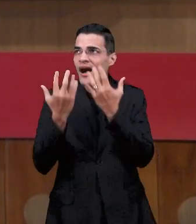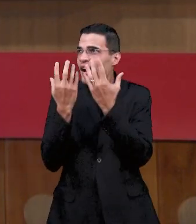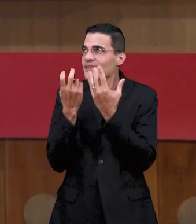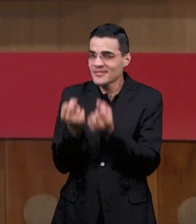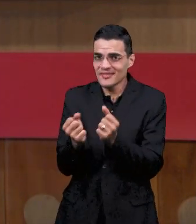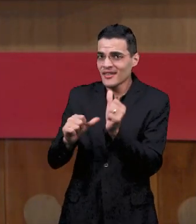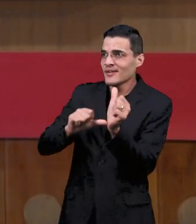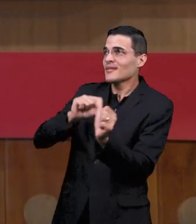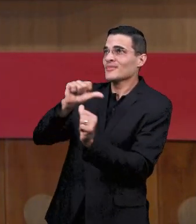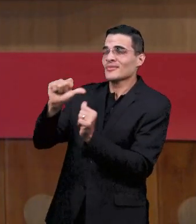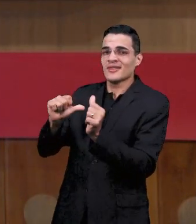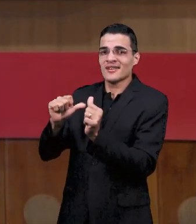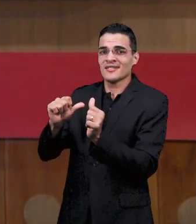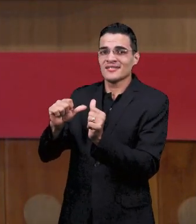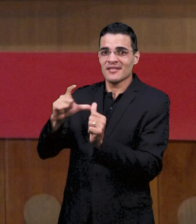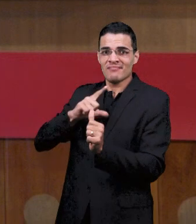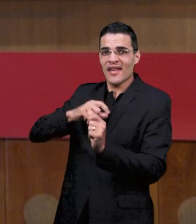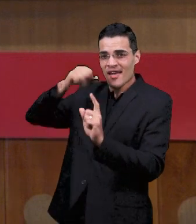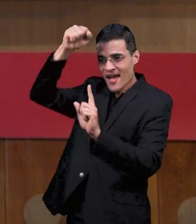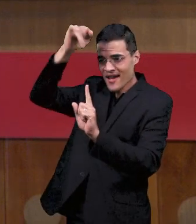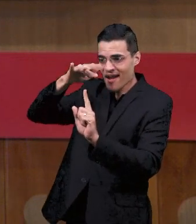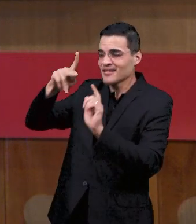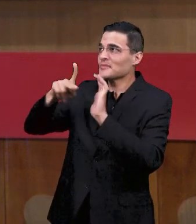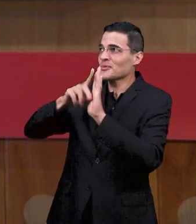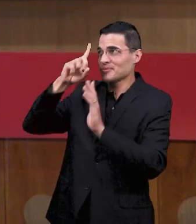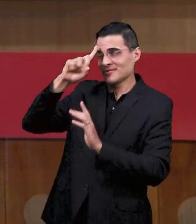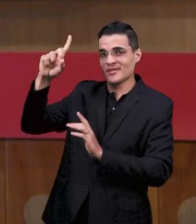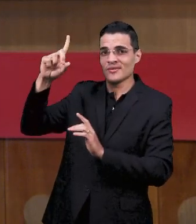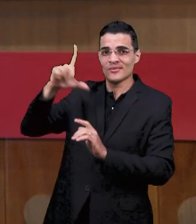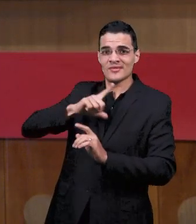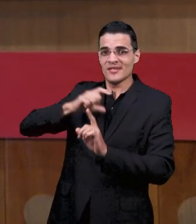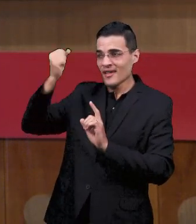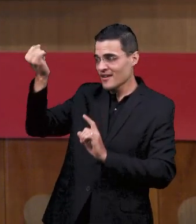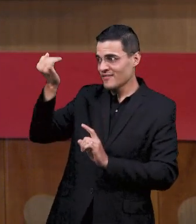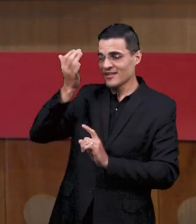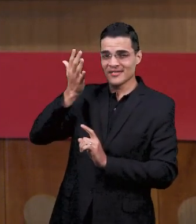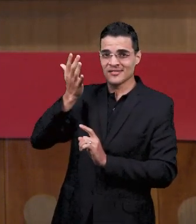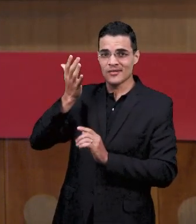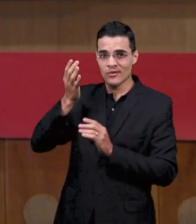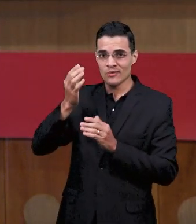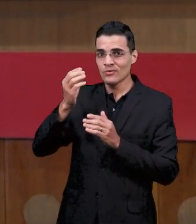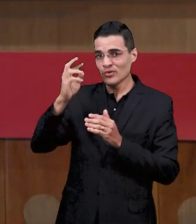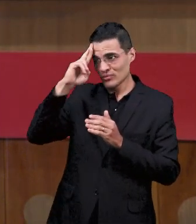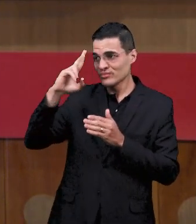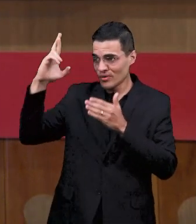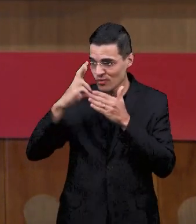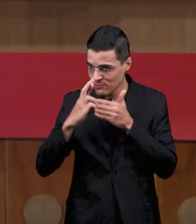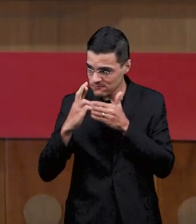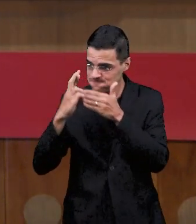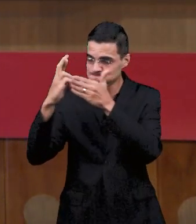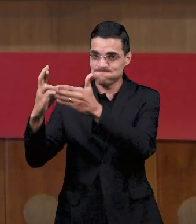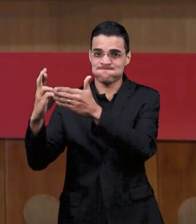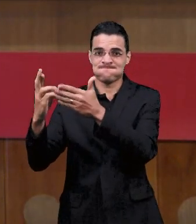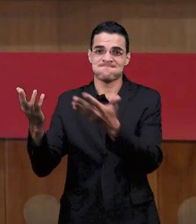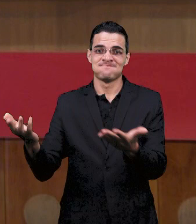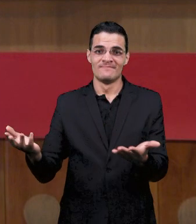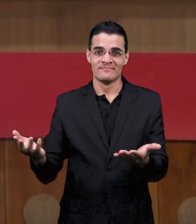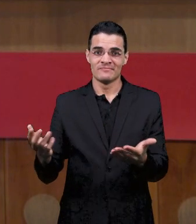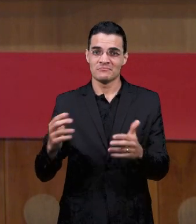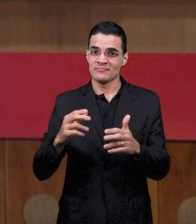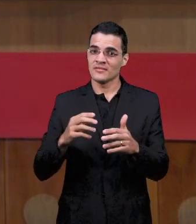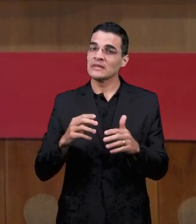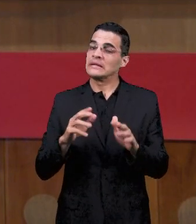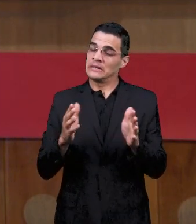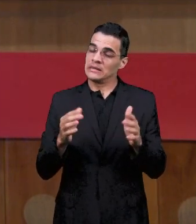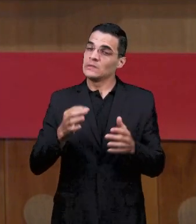revelação. Meus irmãos, minhas irmãs, mudar o homem é uma coisa muito